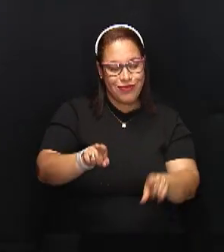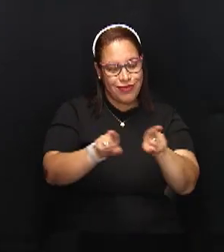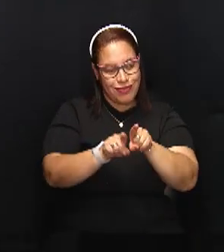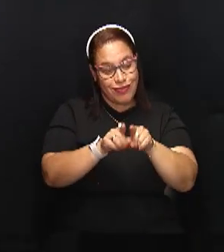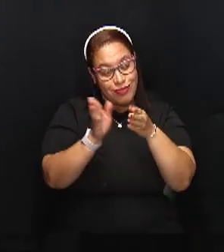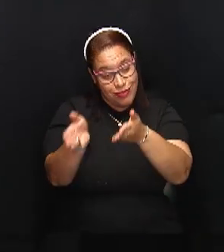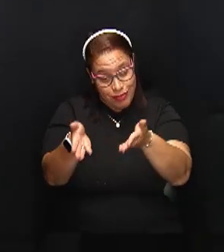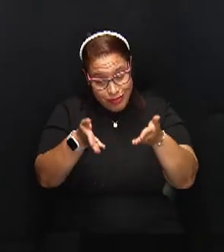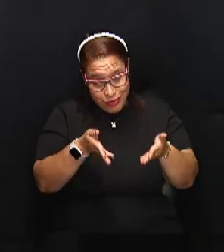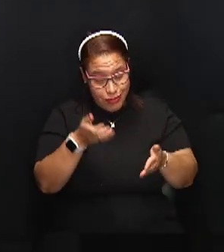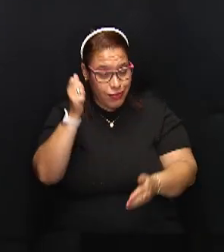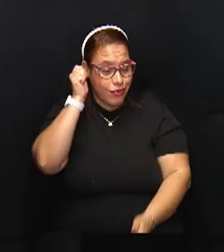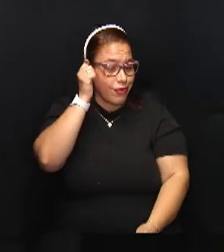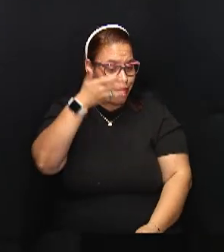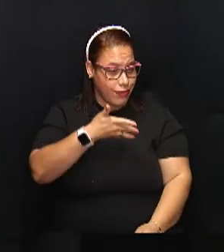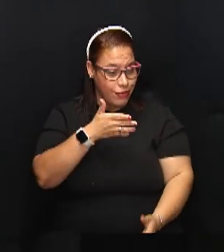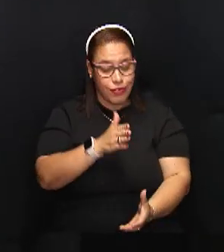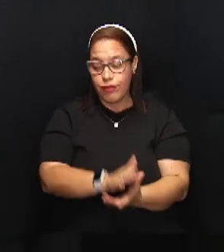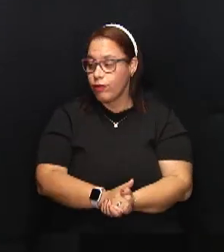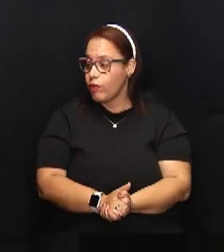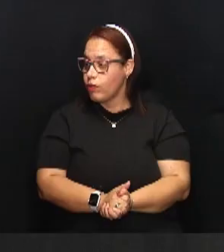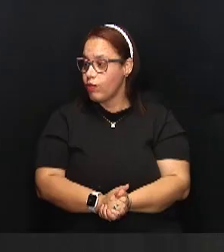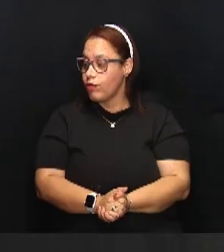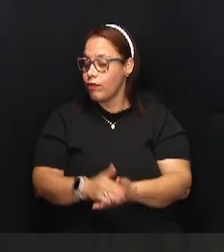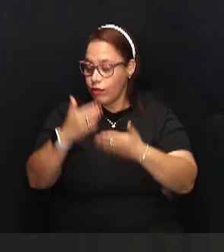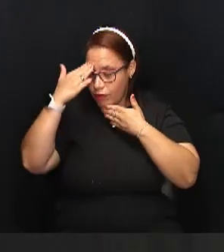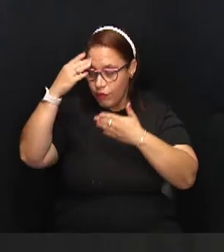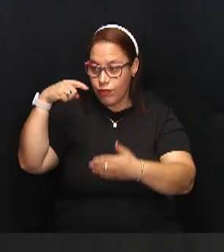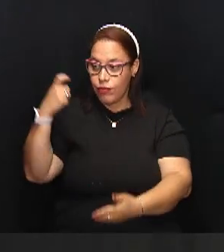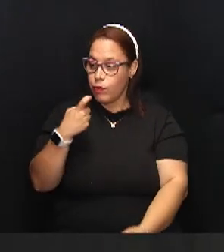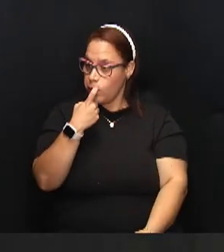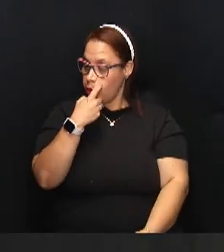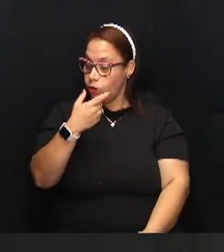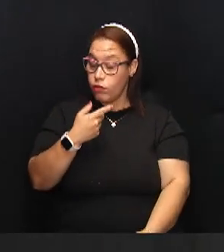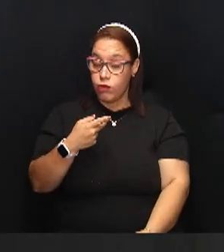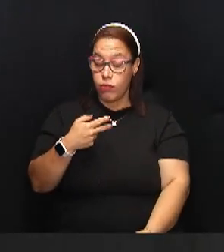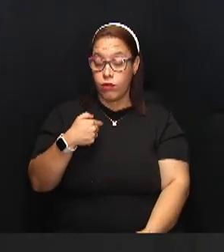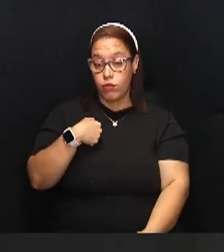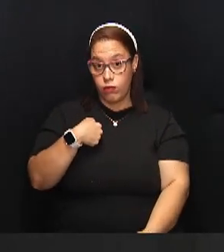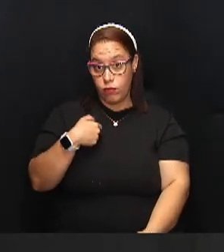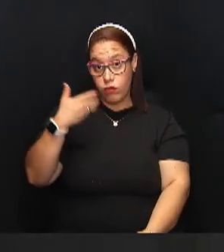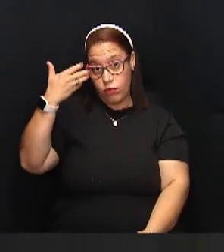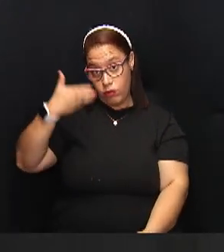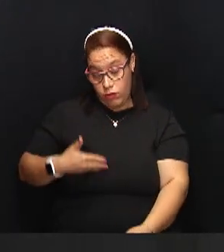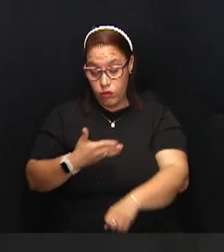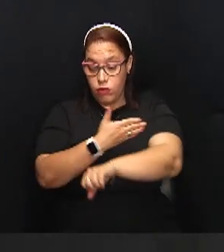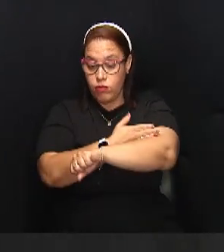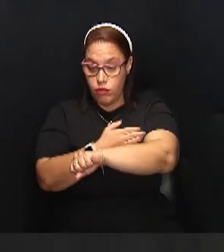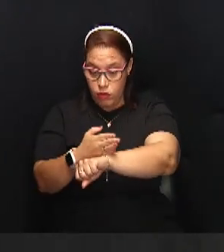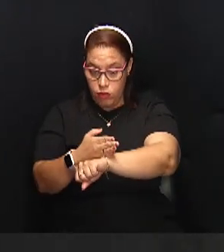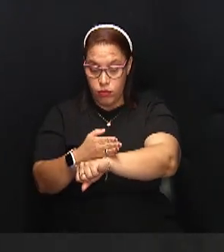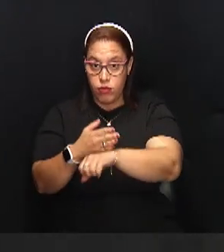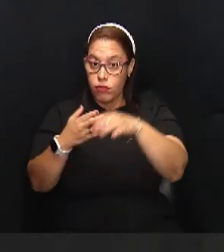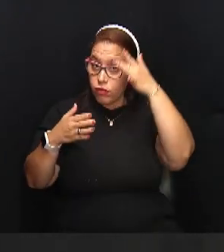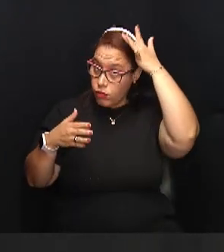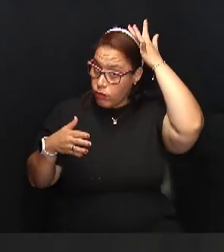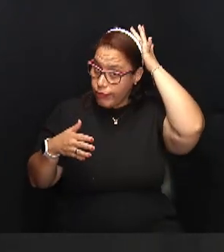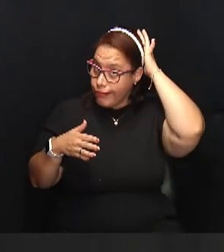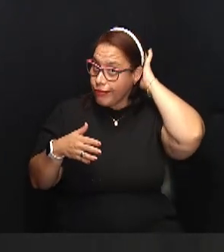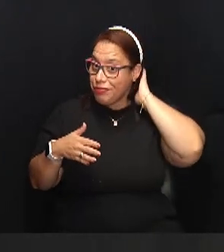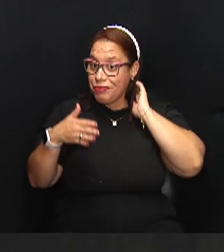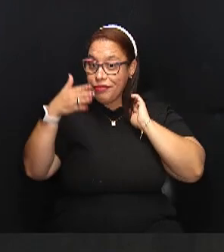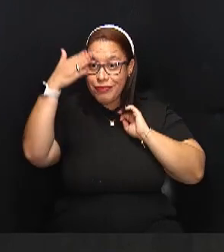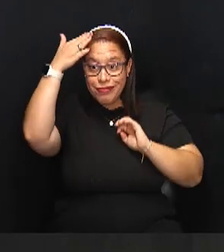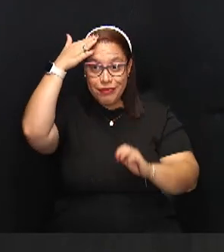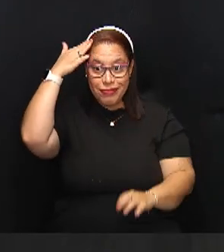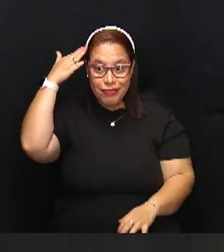já o convido a fazer a sua audiodescrição. Mirna, muito obrigado. Eu sou um homem branco, cabelos grisalhos agora, eu